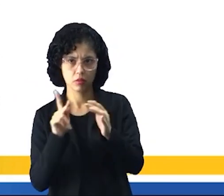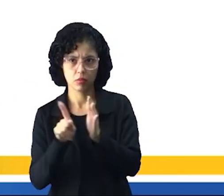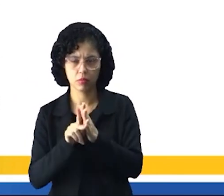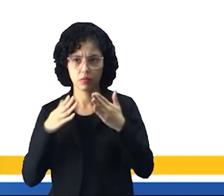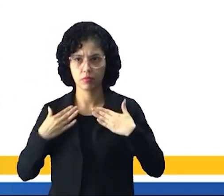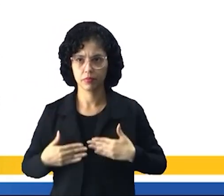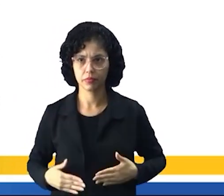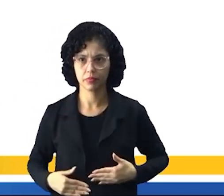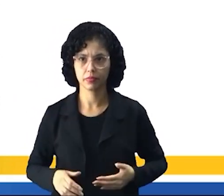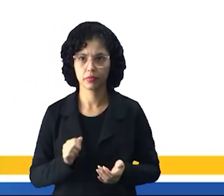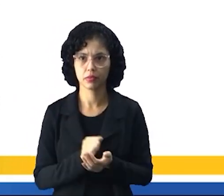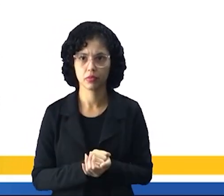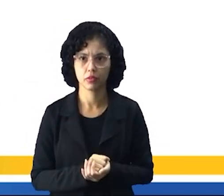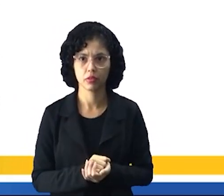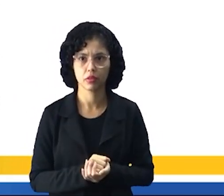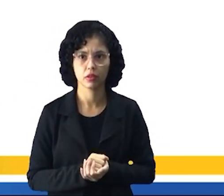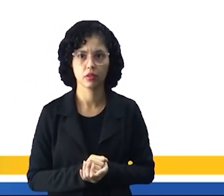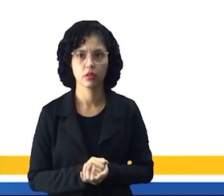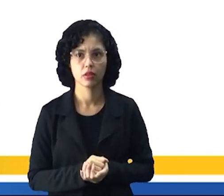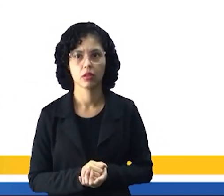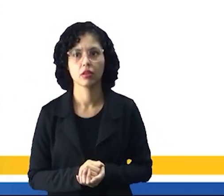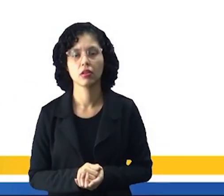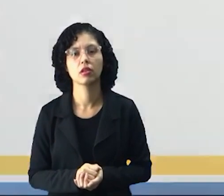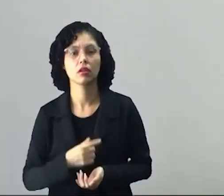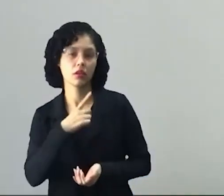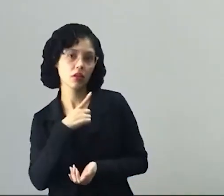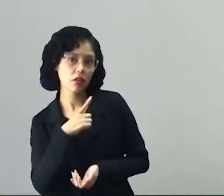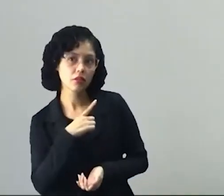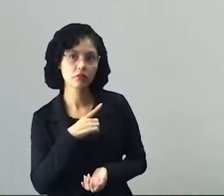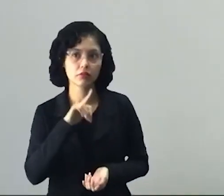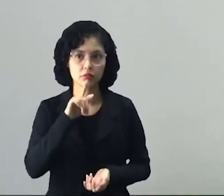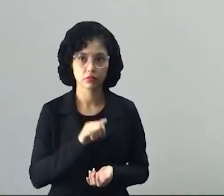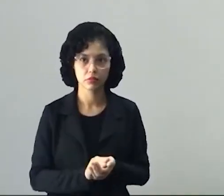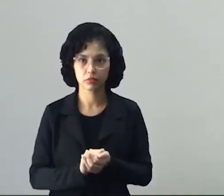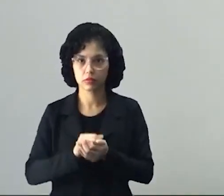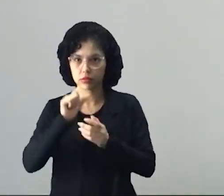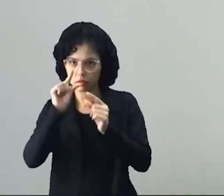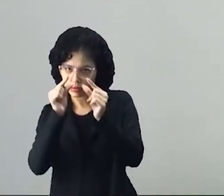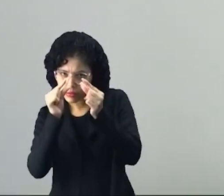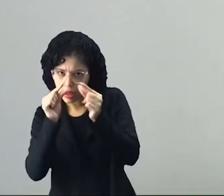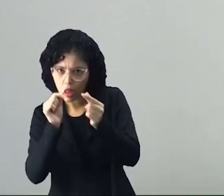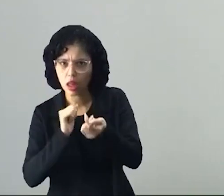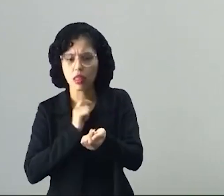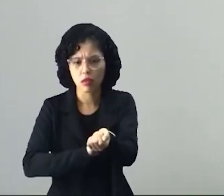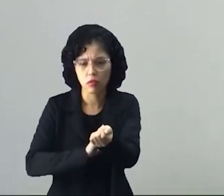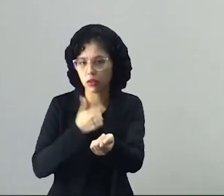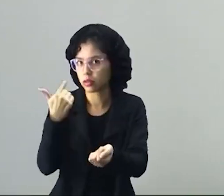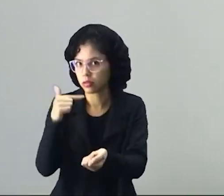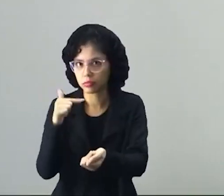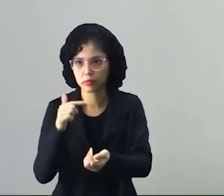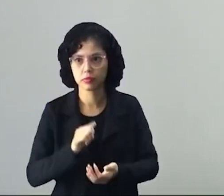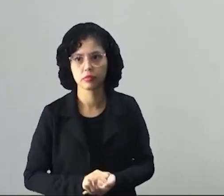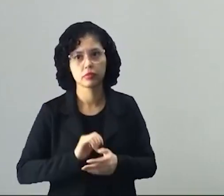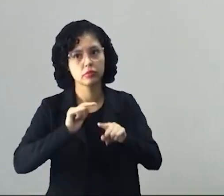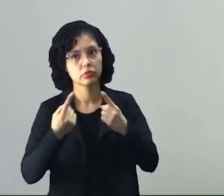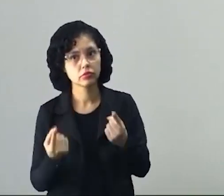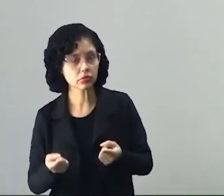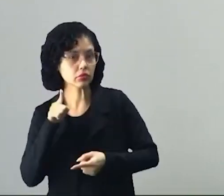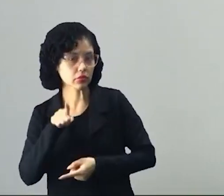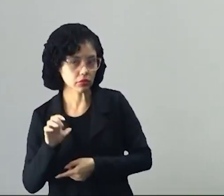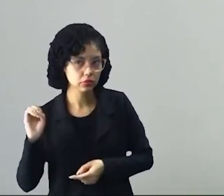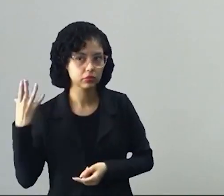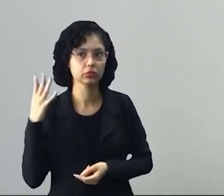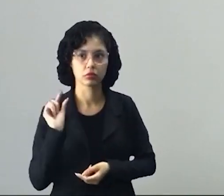movimento. Olha, se é ganglionar, ou seja, se tem uns glândulos nervosos, ele não tem uma coordenação central. Então,